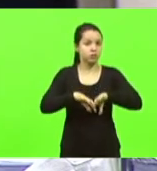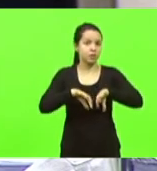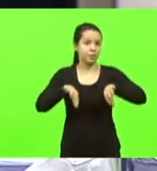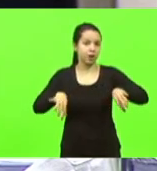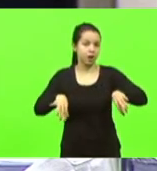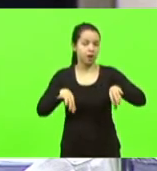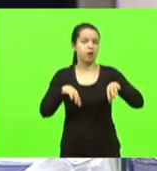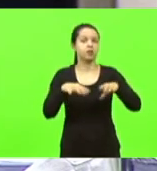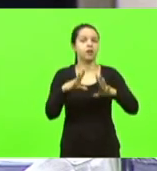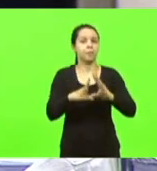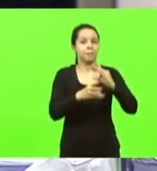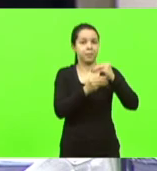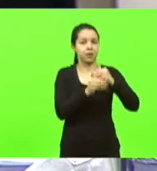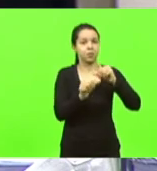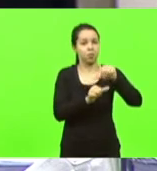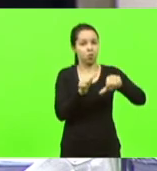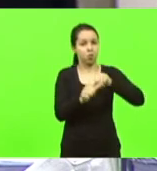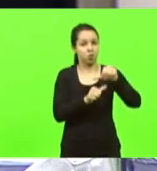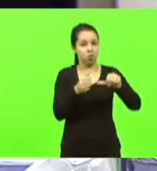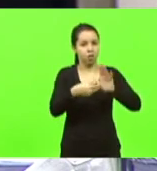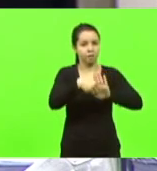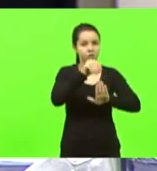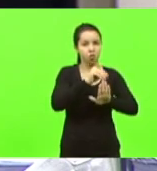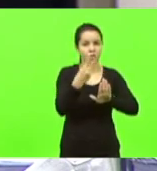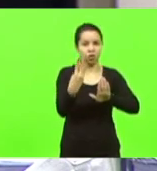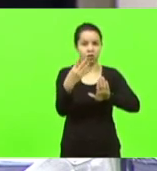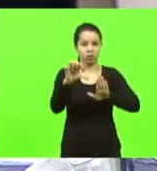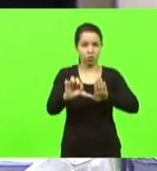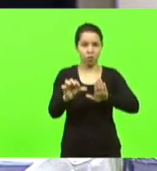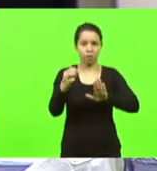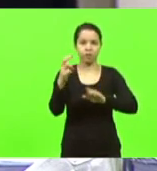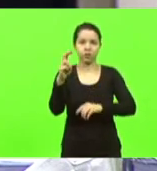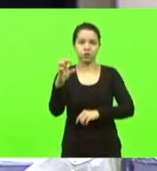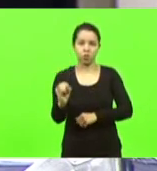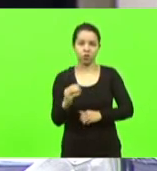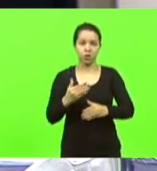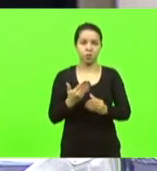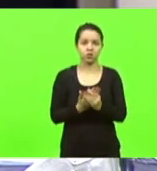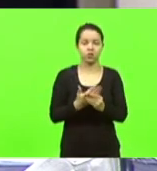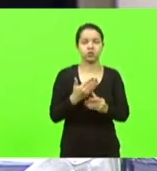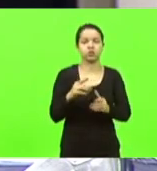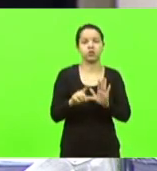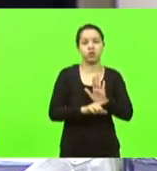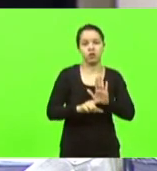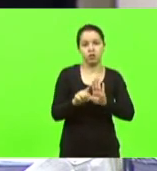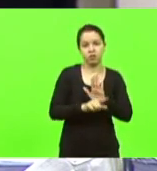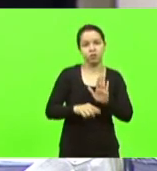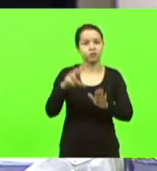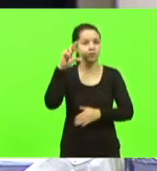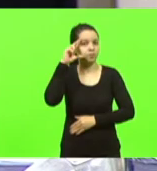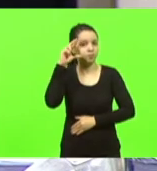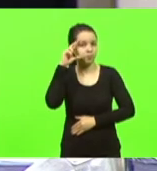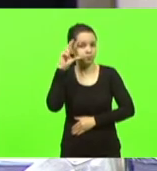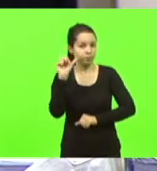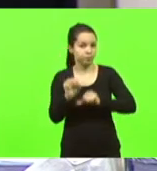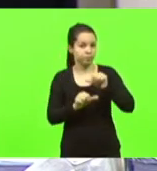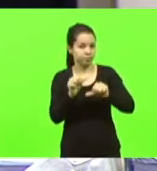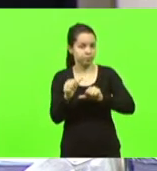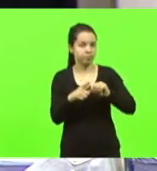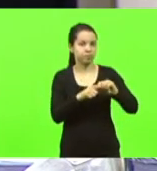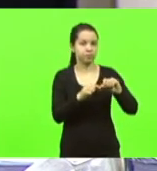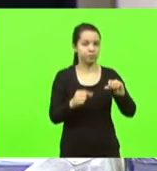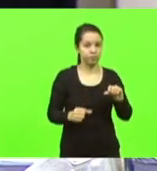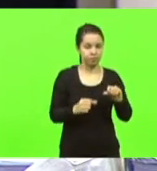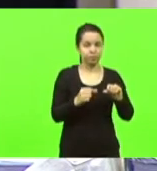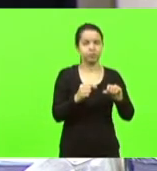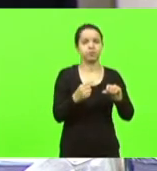emenda modificativa juntar das Folhas 49 e 50 do processo legislativo de autoria do deputado Ricardo Alba que altera a redação do artigo 1º